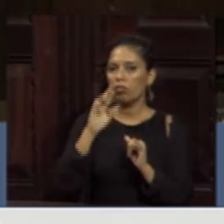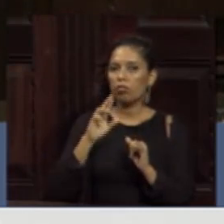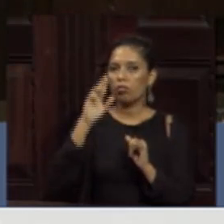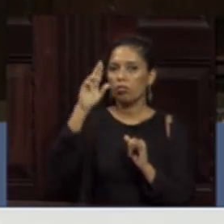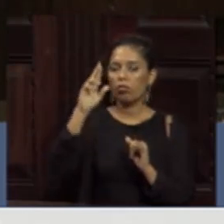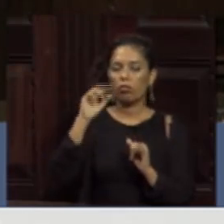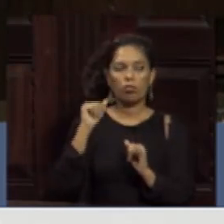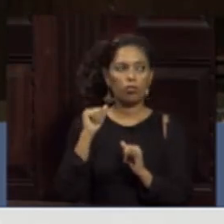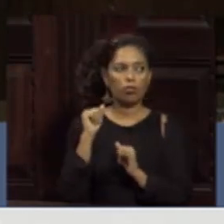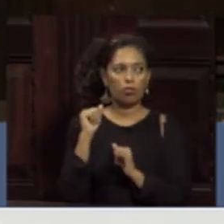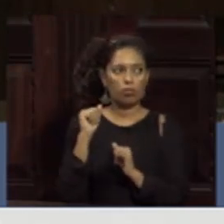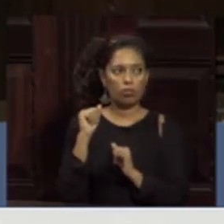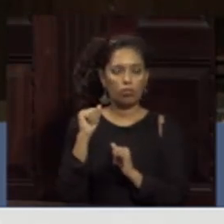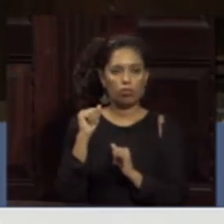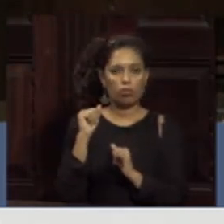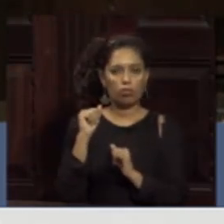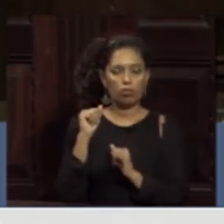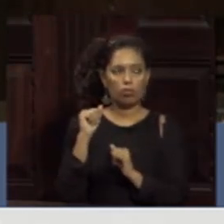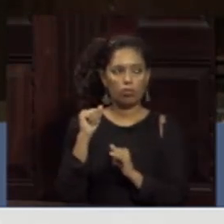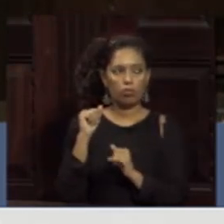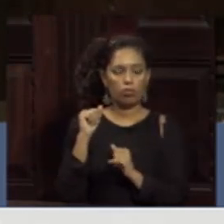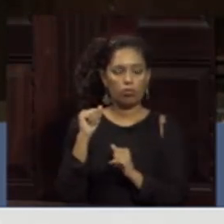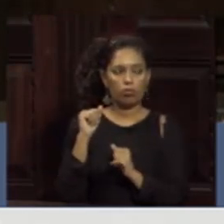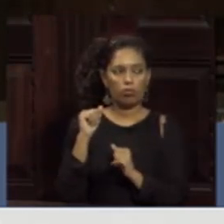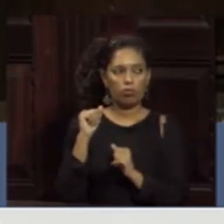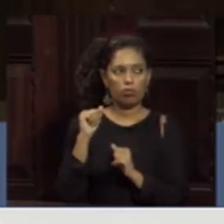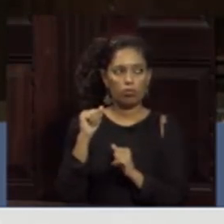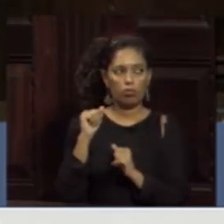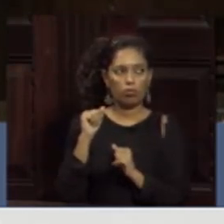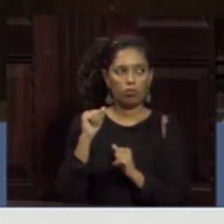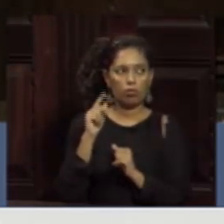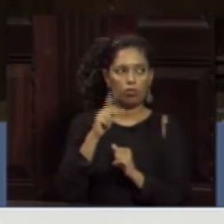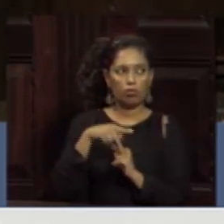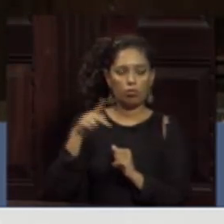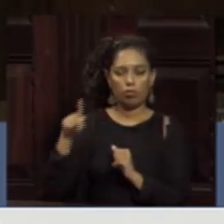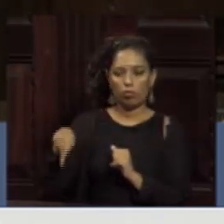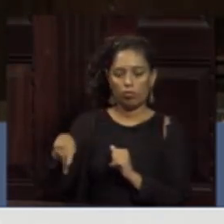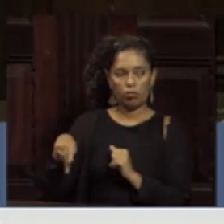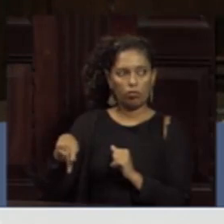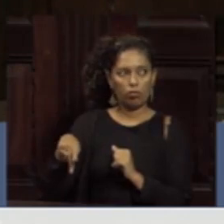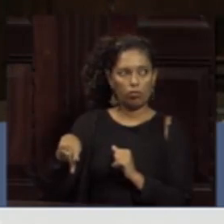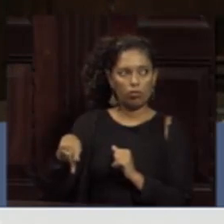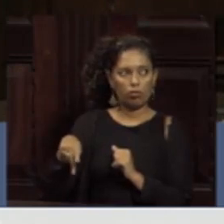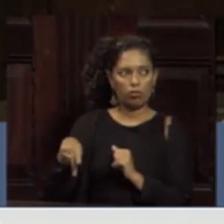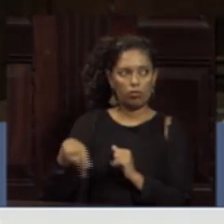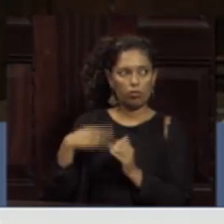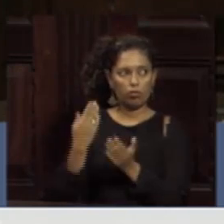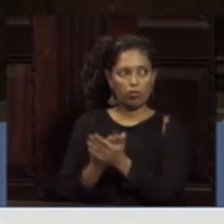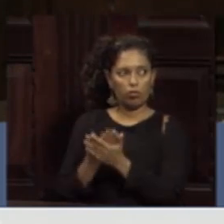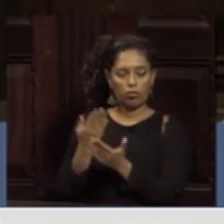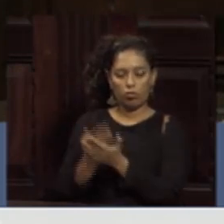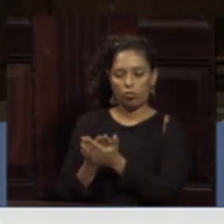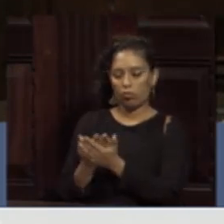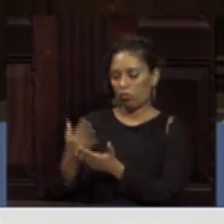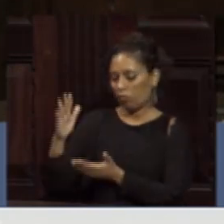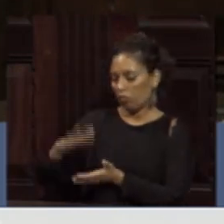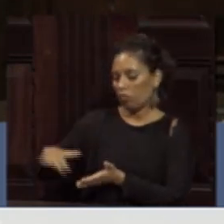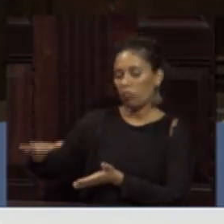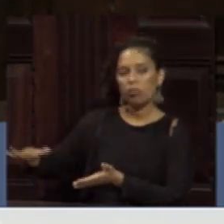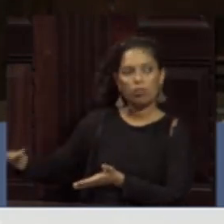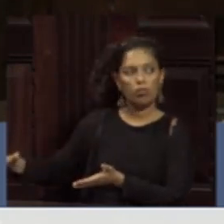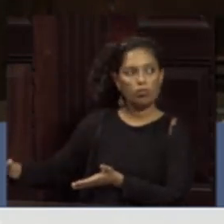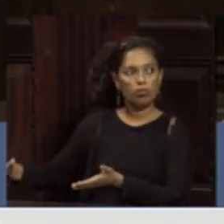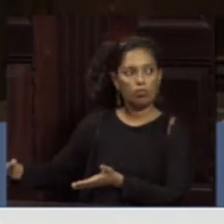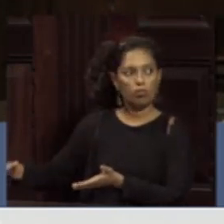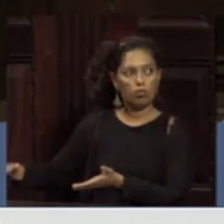que foram para a faixa 5, os professores de educação infantil e fundamental,